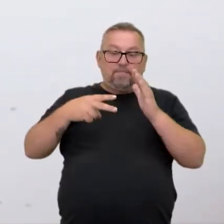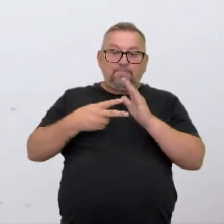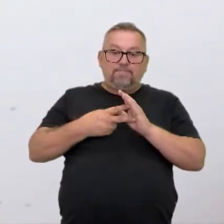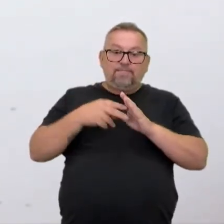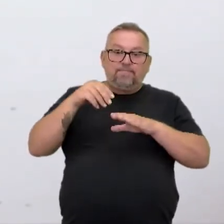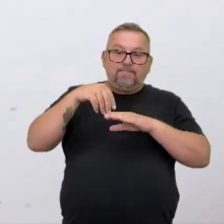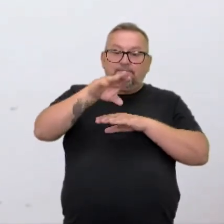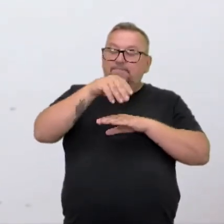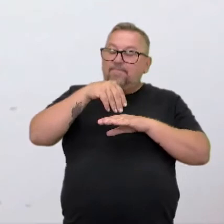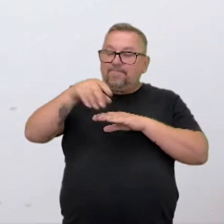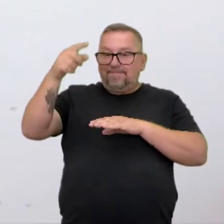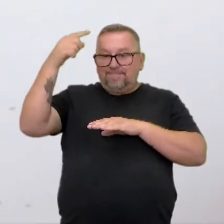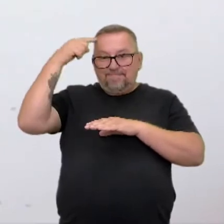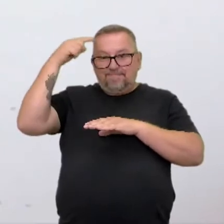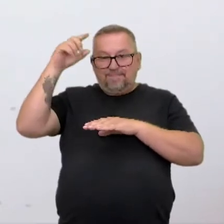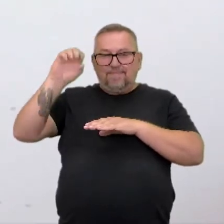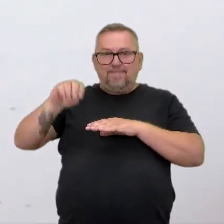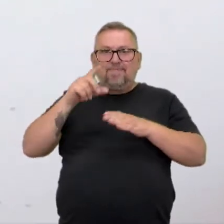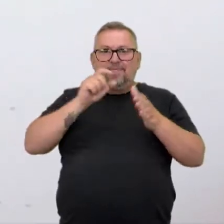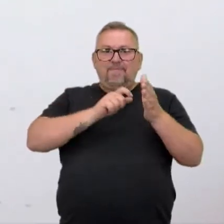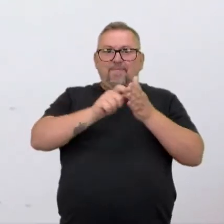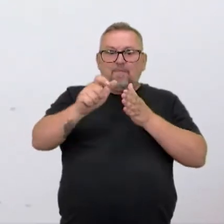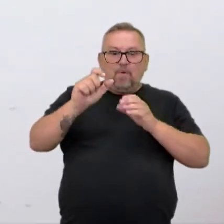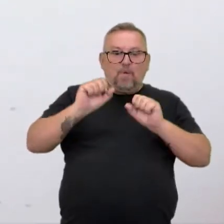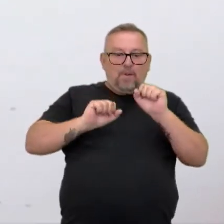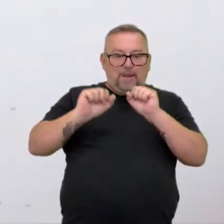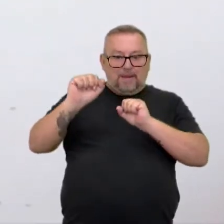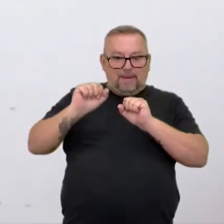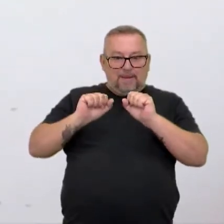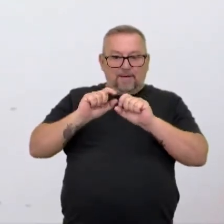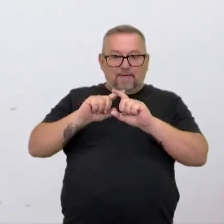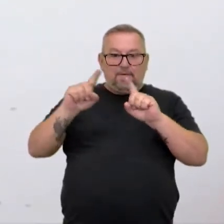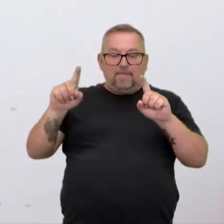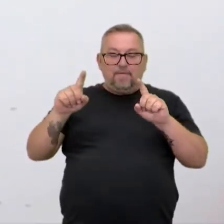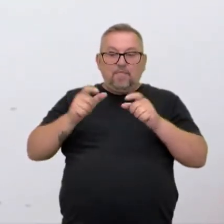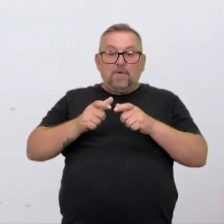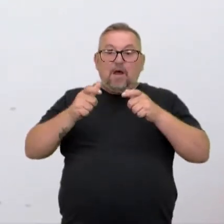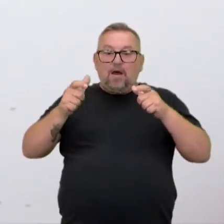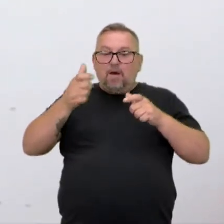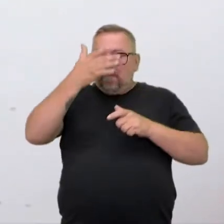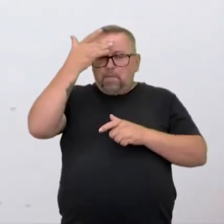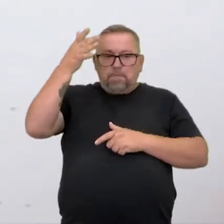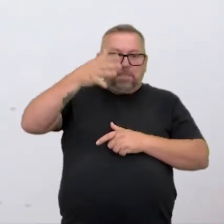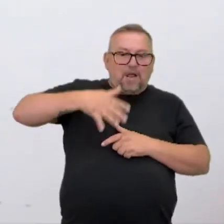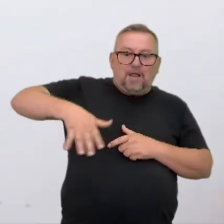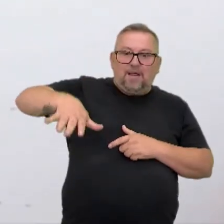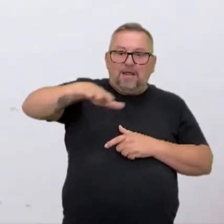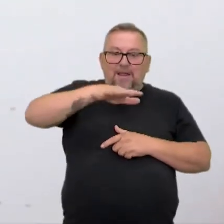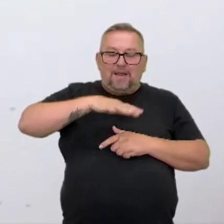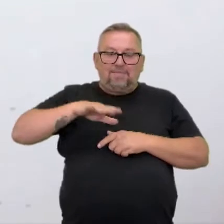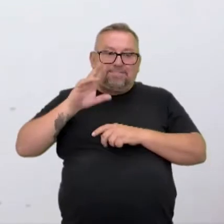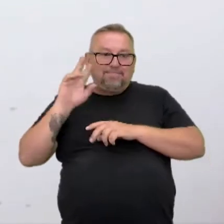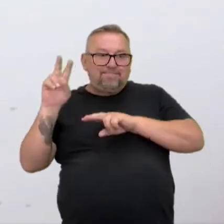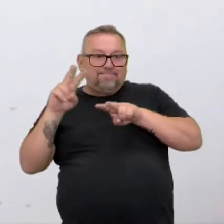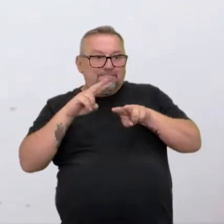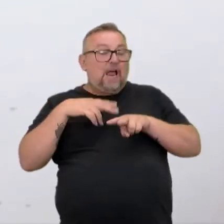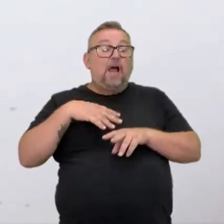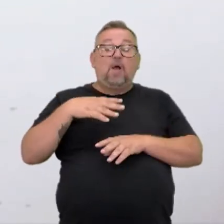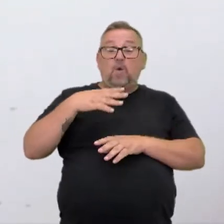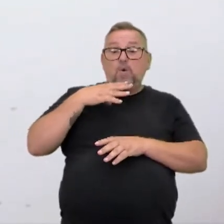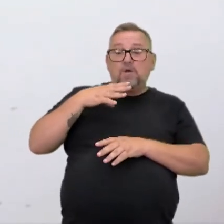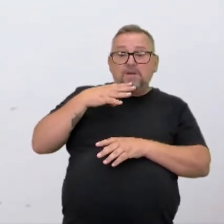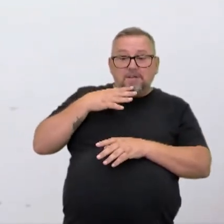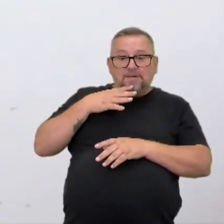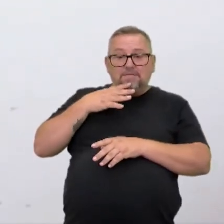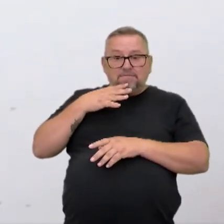transmissão de uma ideia ou um conceito de uma empresa é para o maior número de pessoas possíveis, para que ela se identifique com aquela